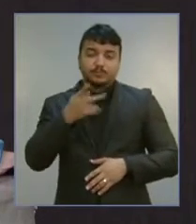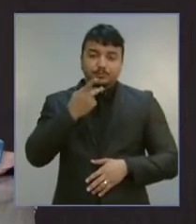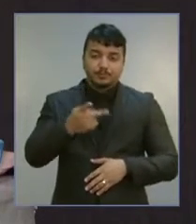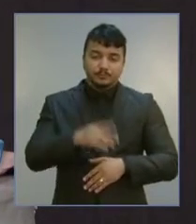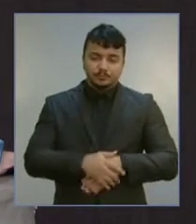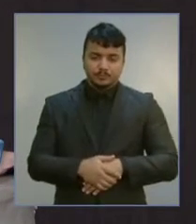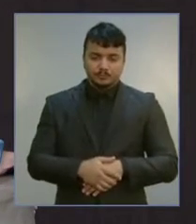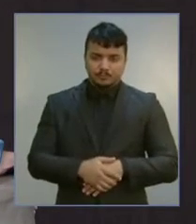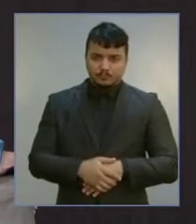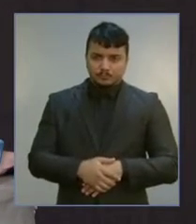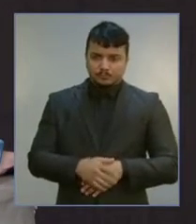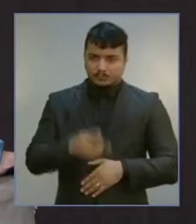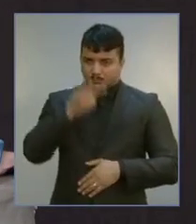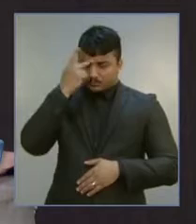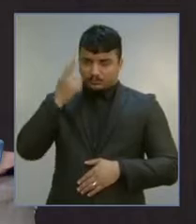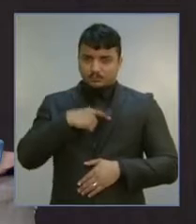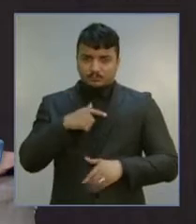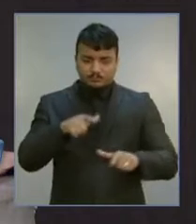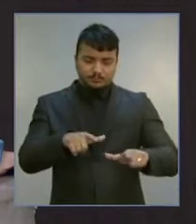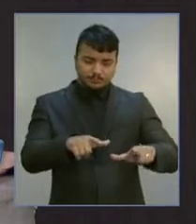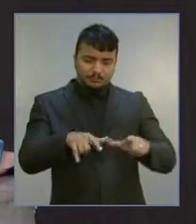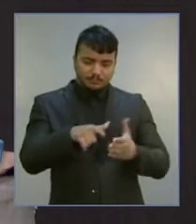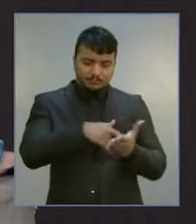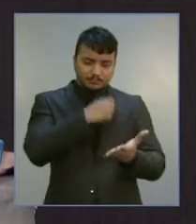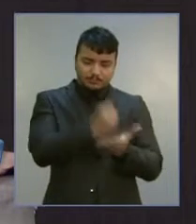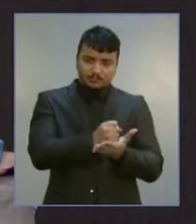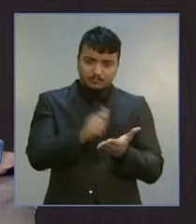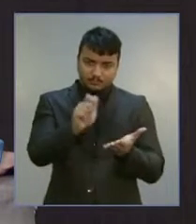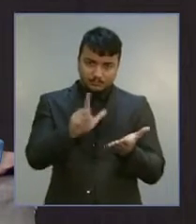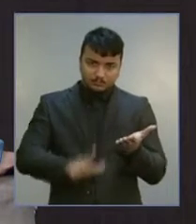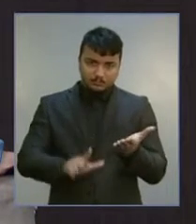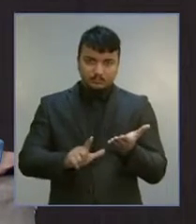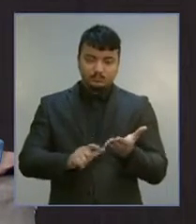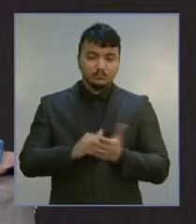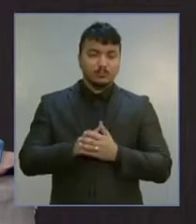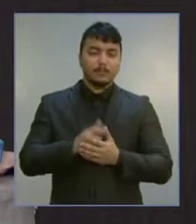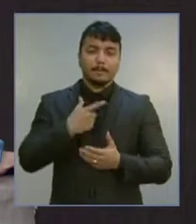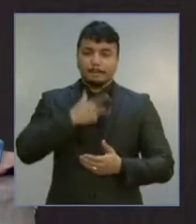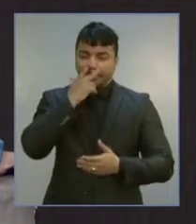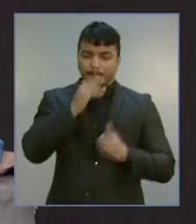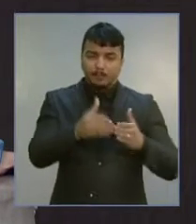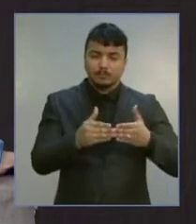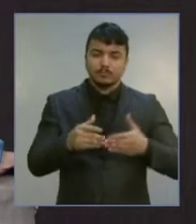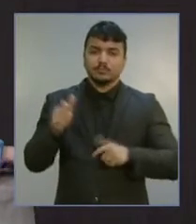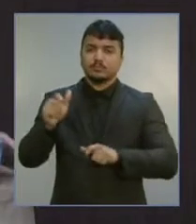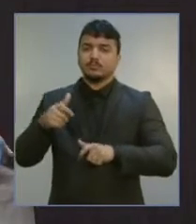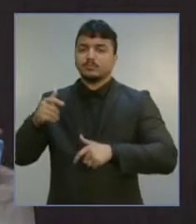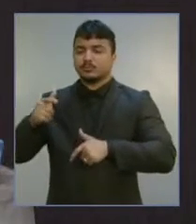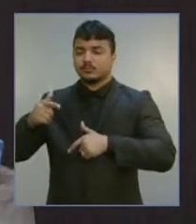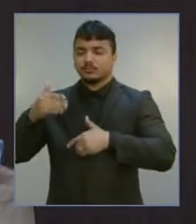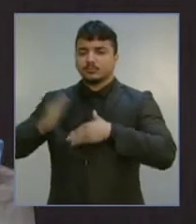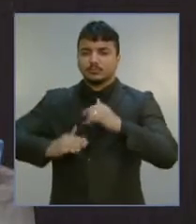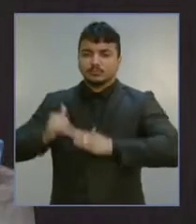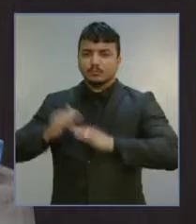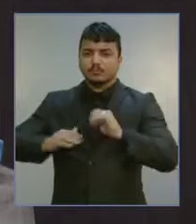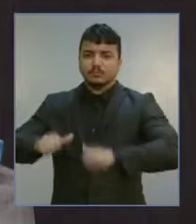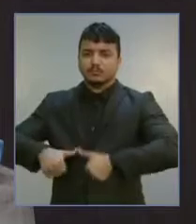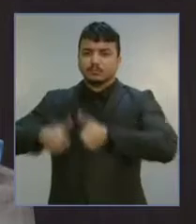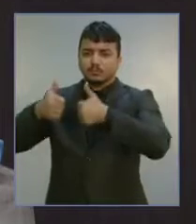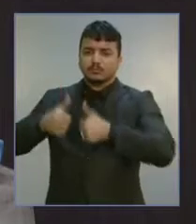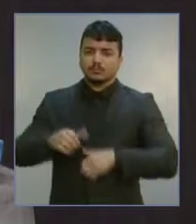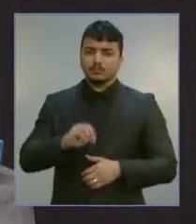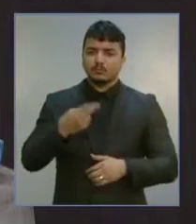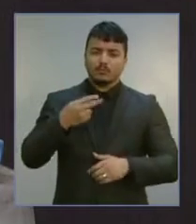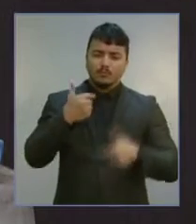quando você vai tirar sua carteira de trabalho pedindo o encaminhamento de emprego pedir qualificação profissional quando você